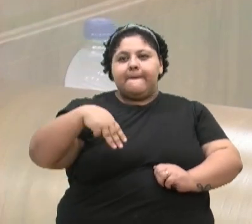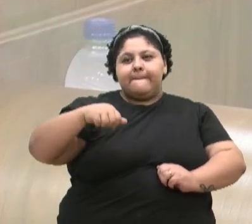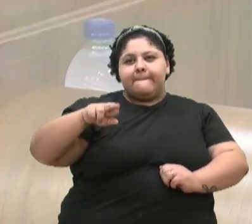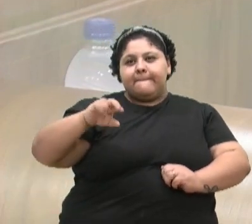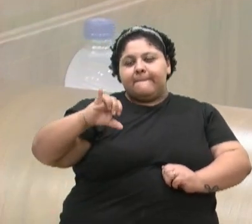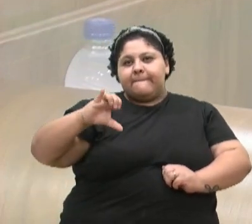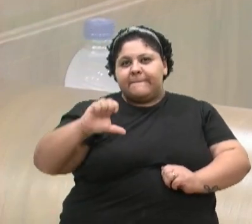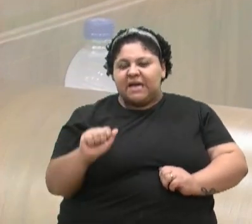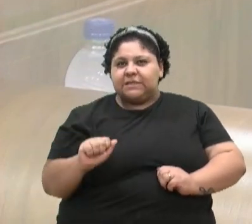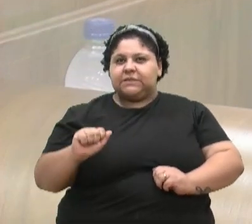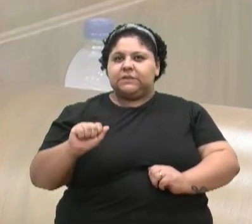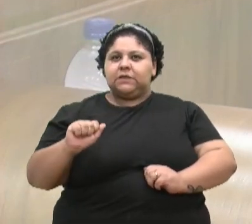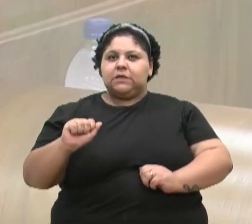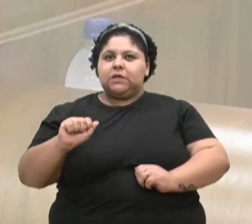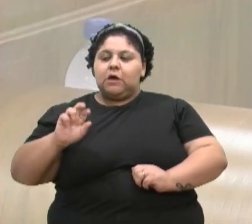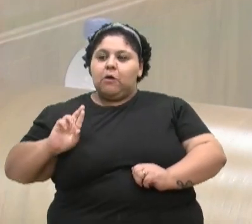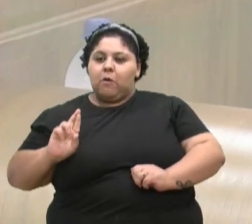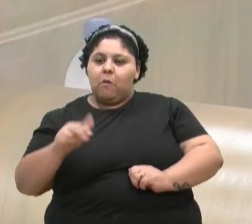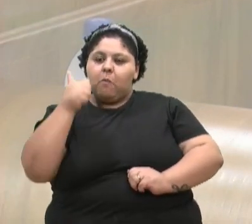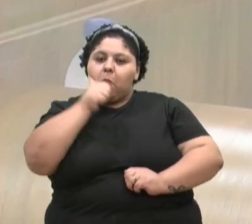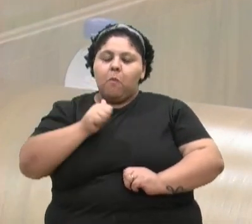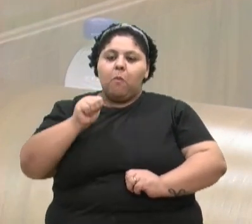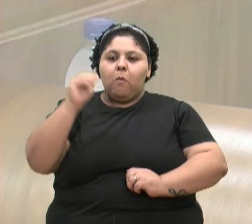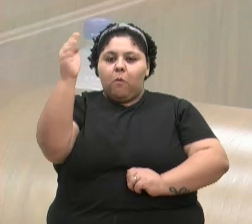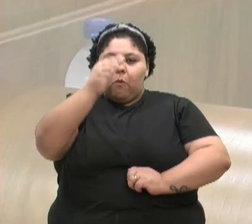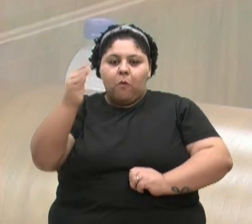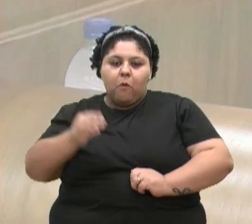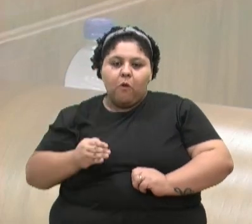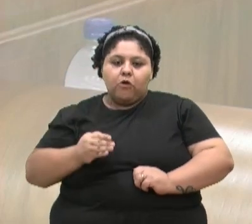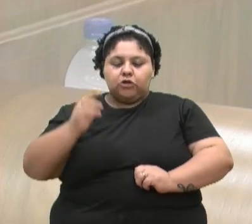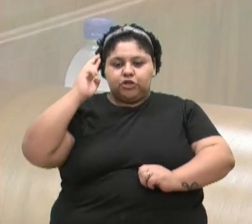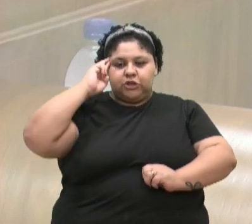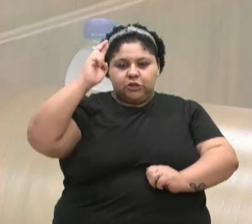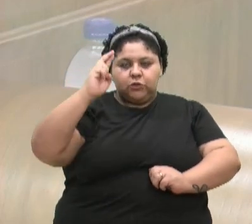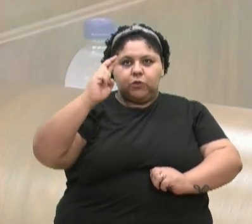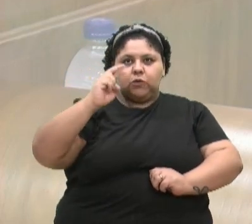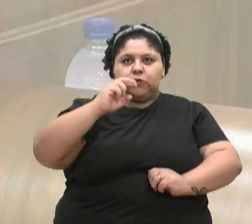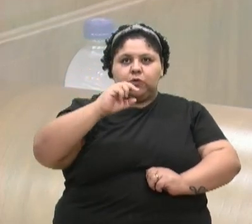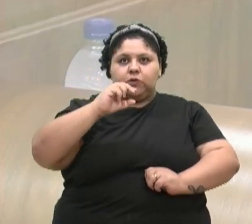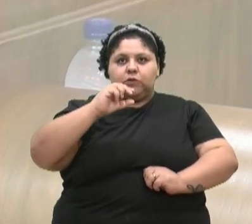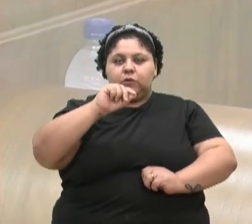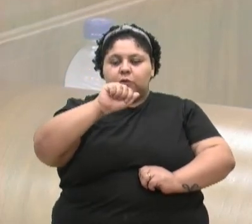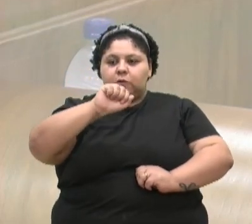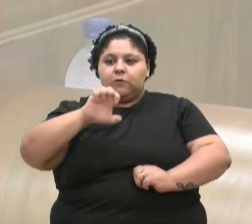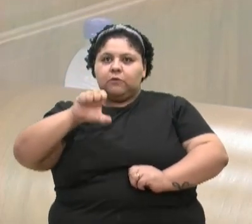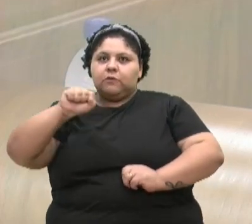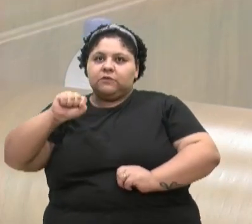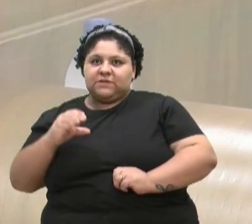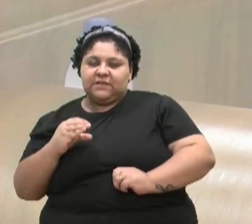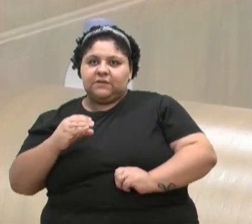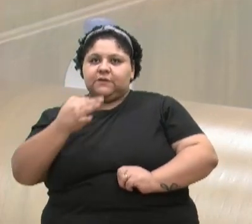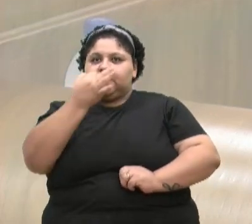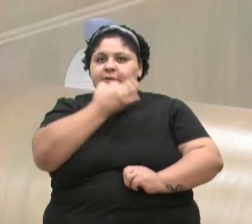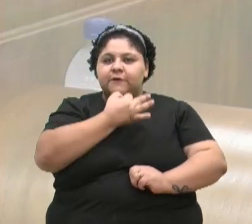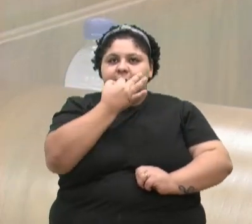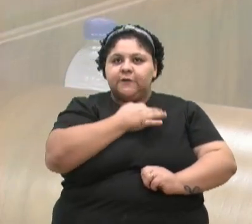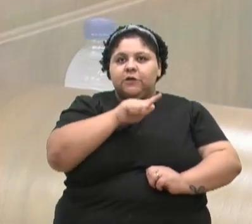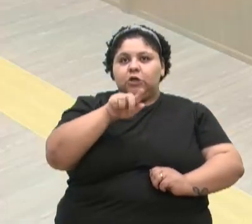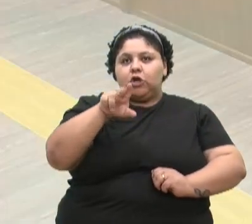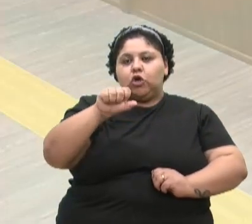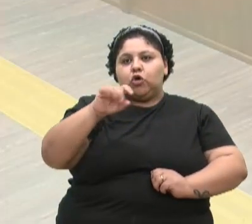Júlia Bertolucci. Diretora do SESC Caxias, Lisiane dos Santos. Representando a Ser Caxias, Gustavo